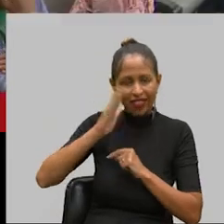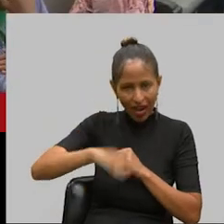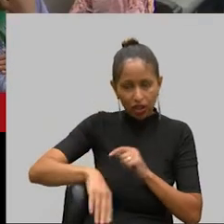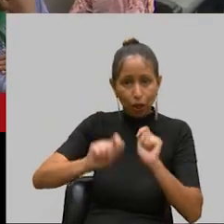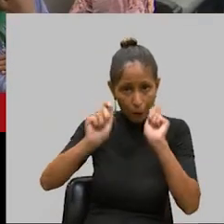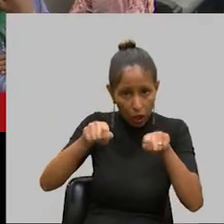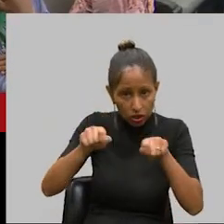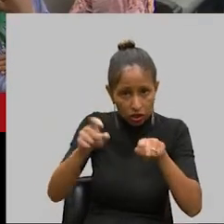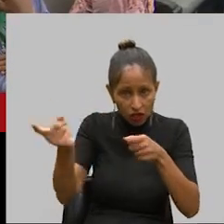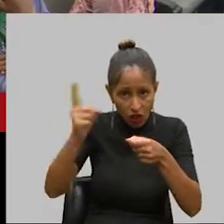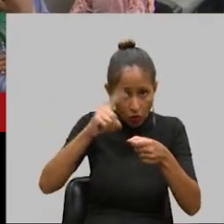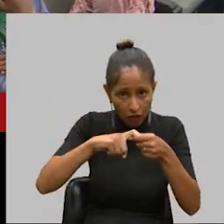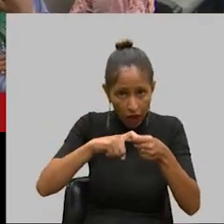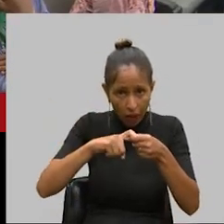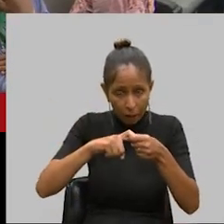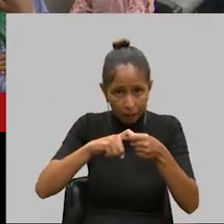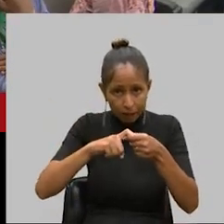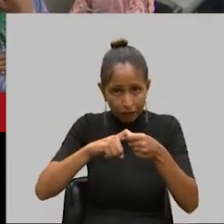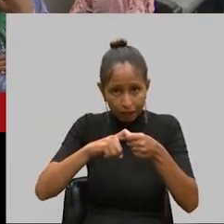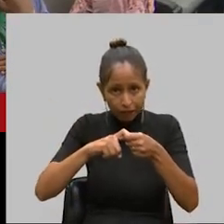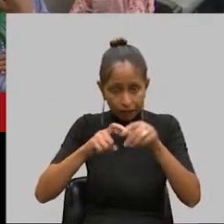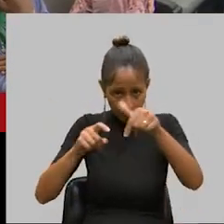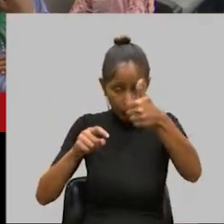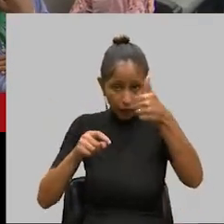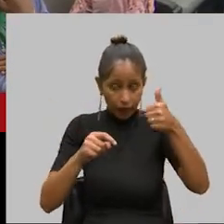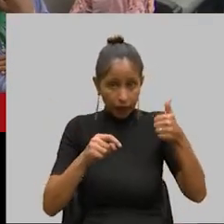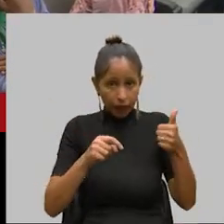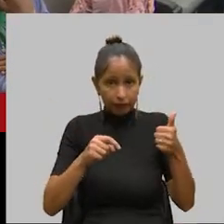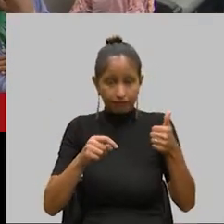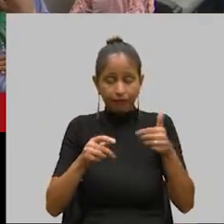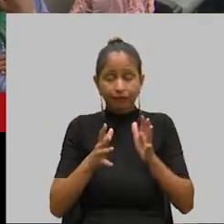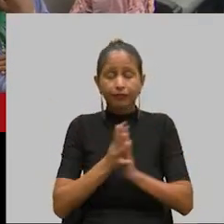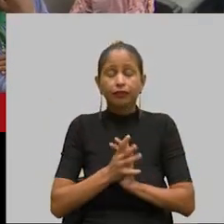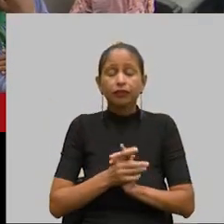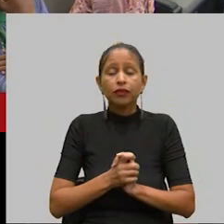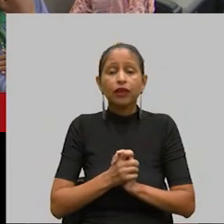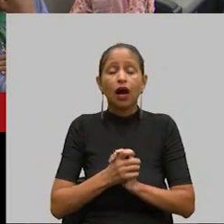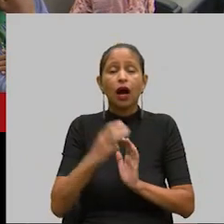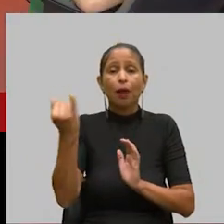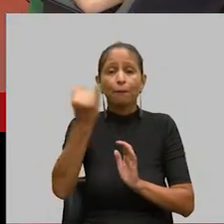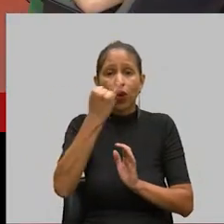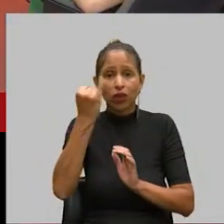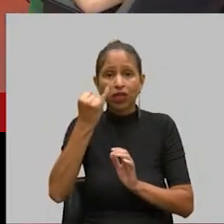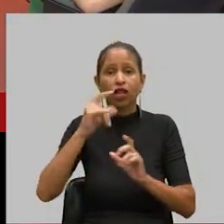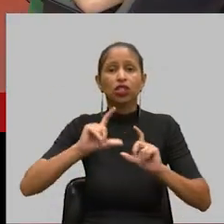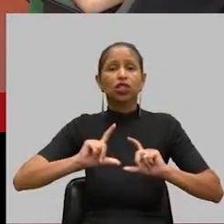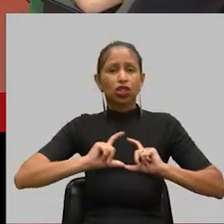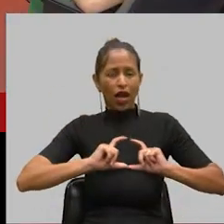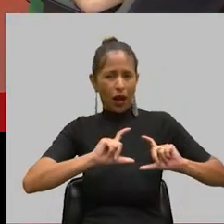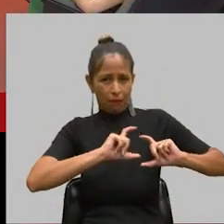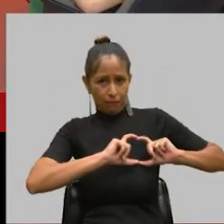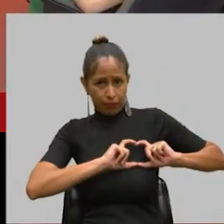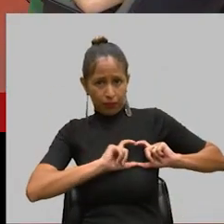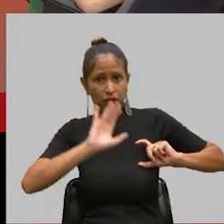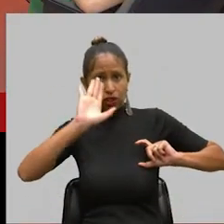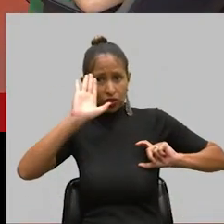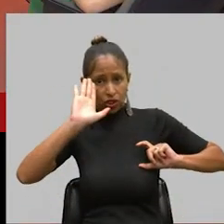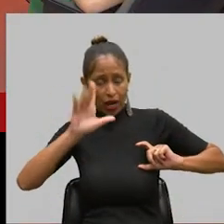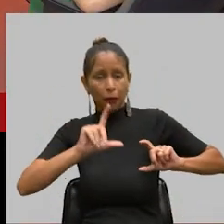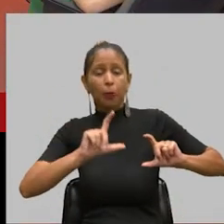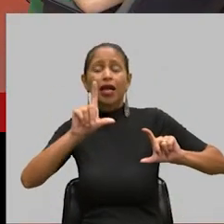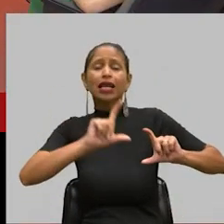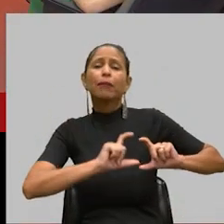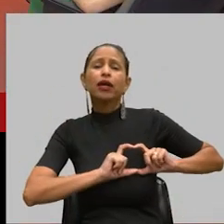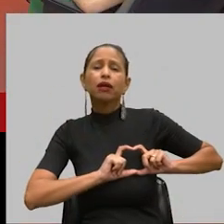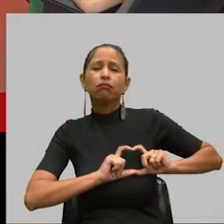14 é importante que todo mundo que já está com a foi devidamente credenciado Mantenha o